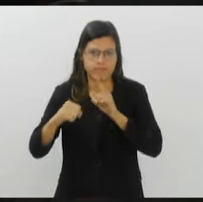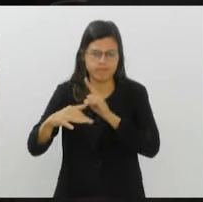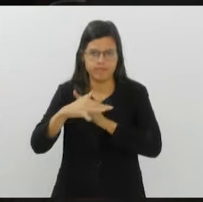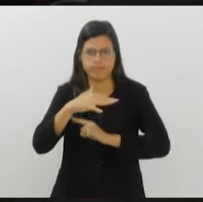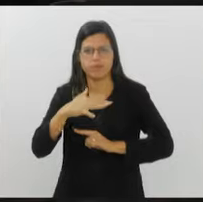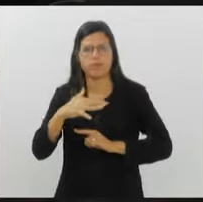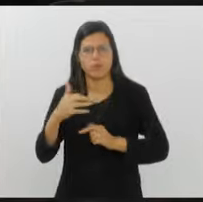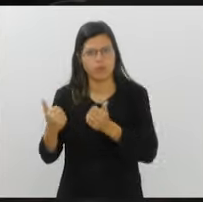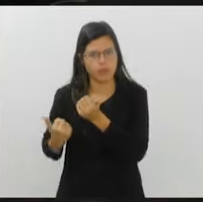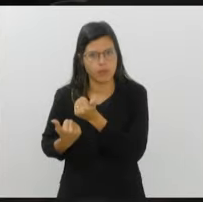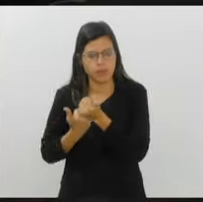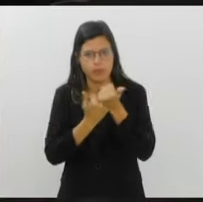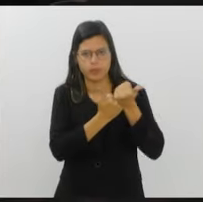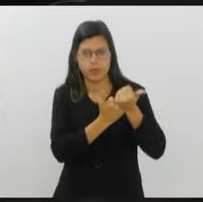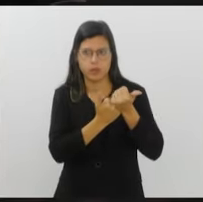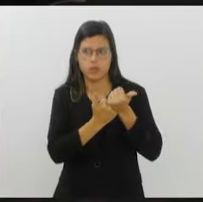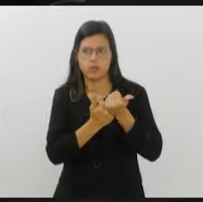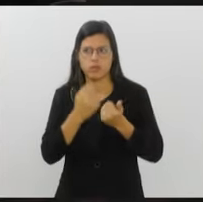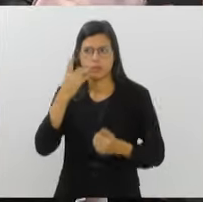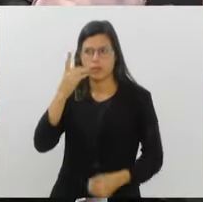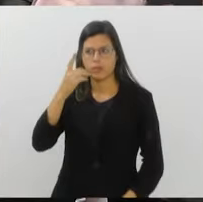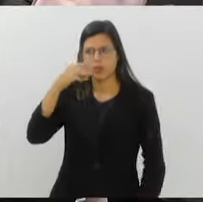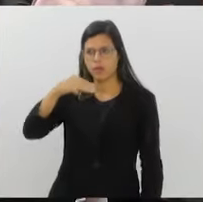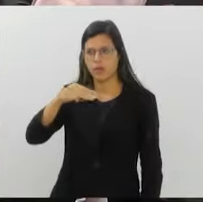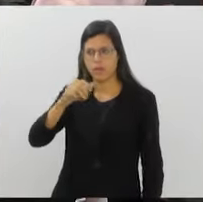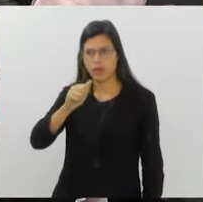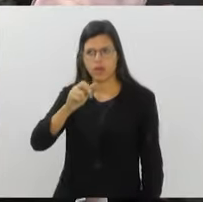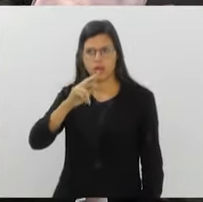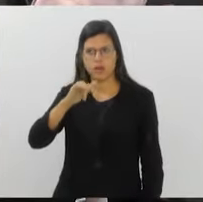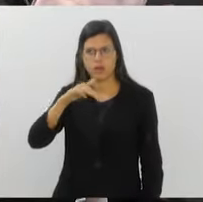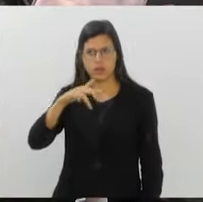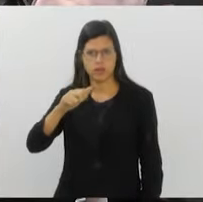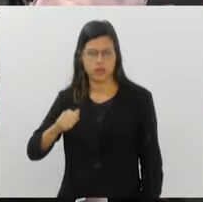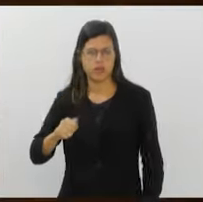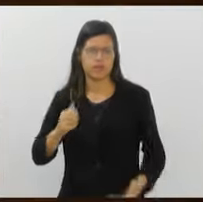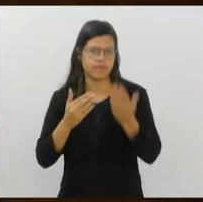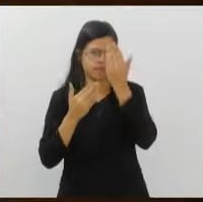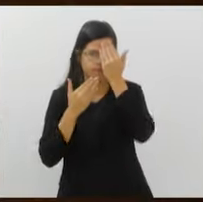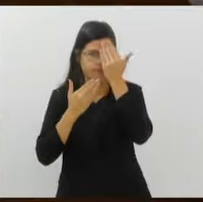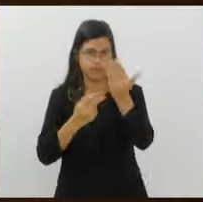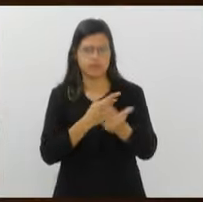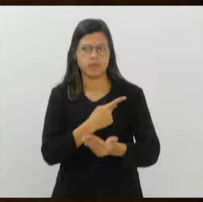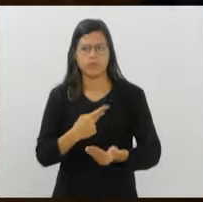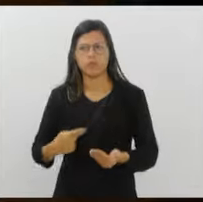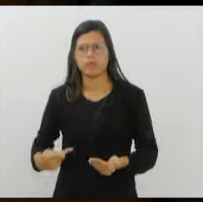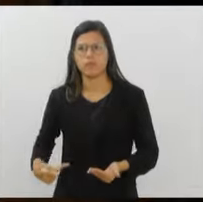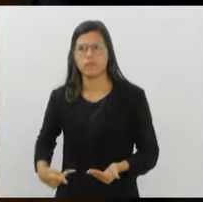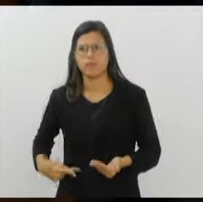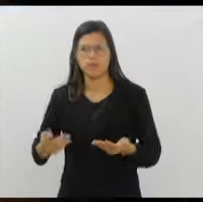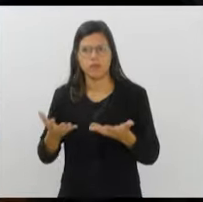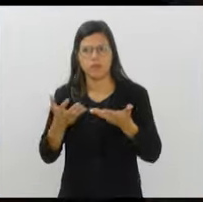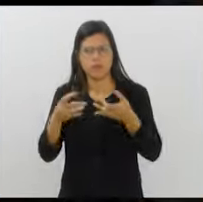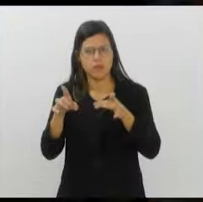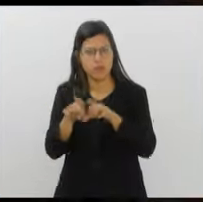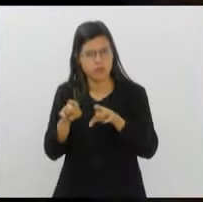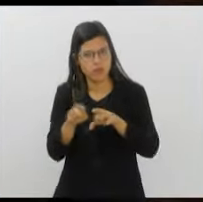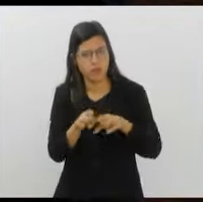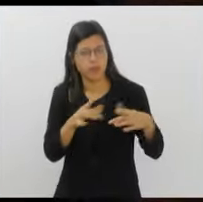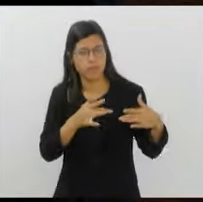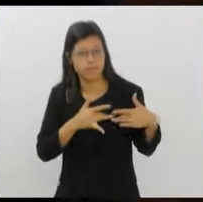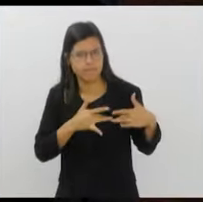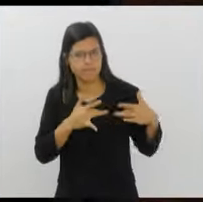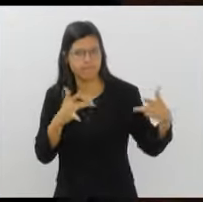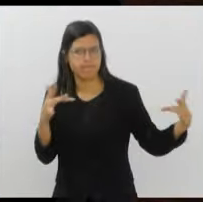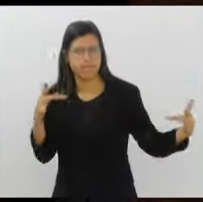Conte comigo. Deputada Marina, do MST. Obrigada, presidenta. Eu queria também me solidarizar com